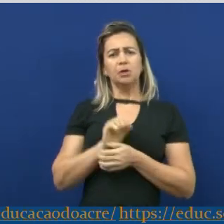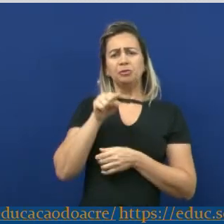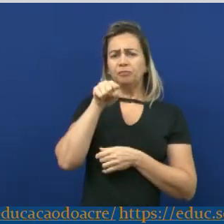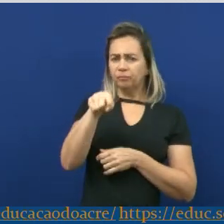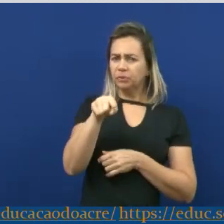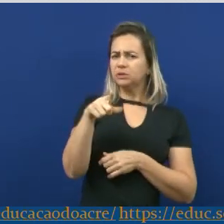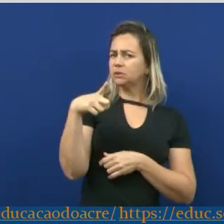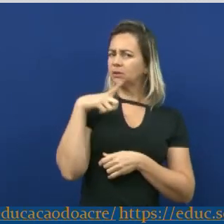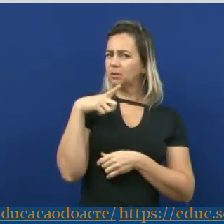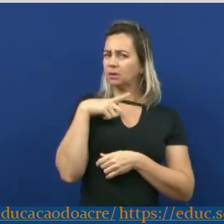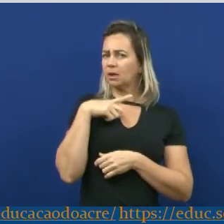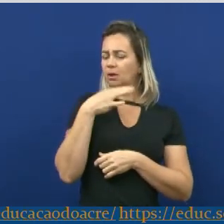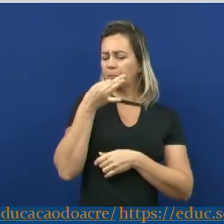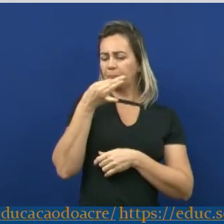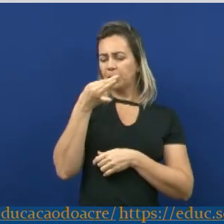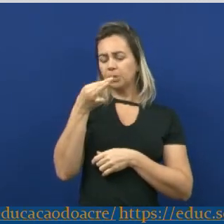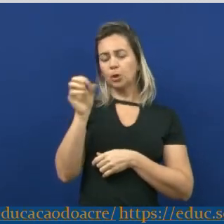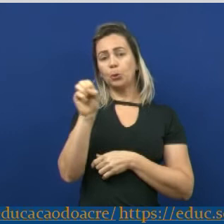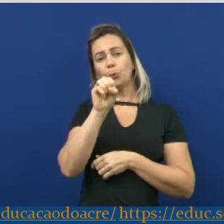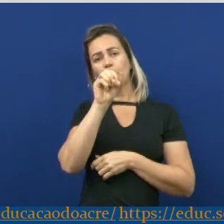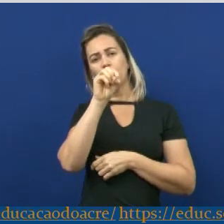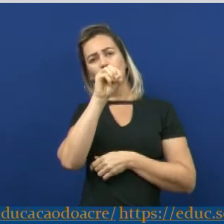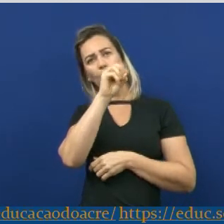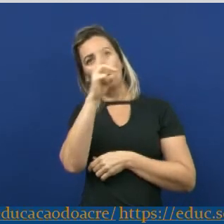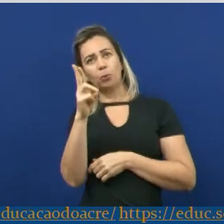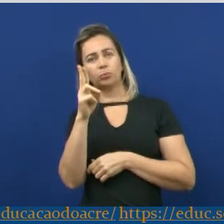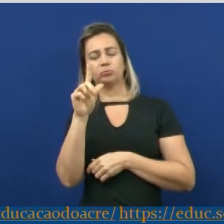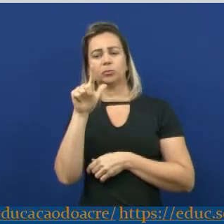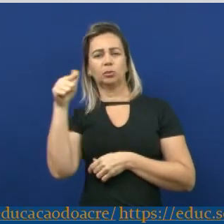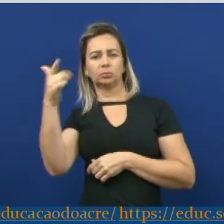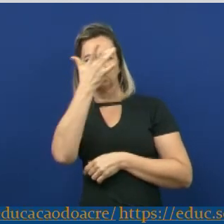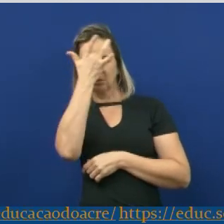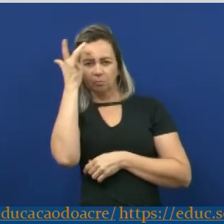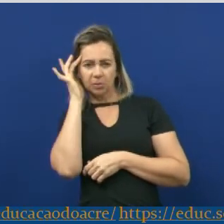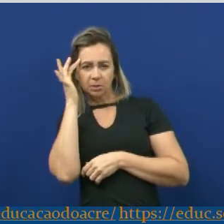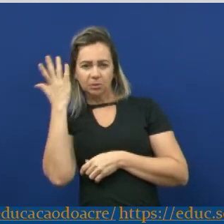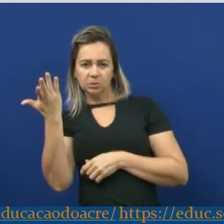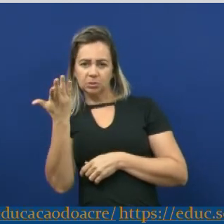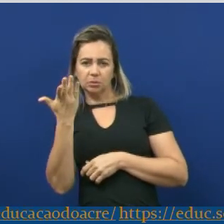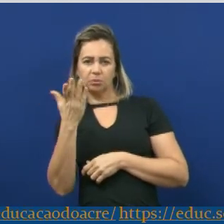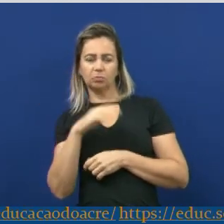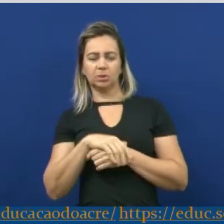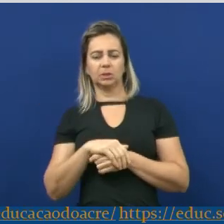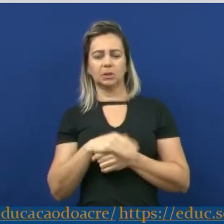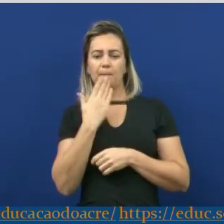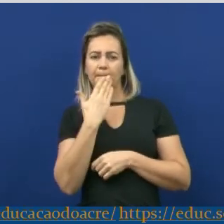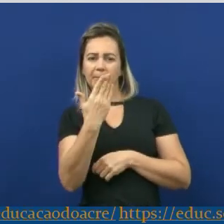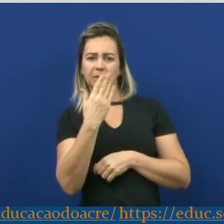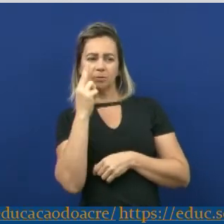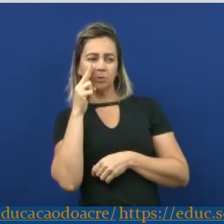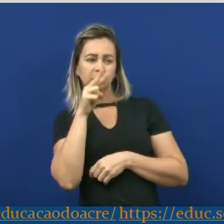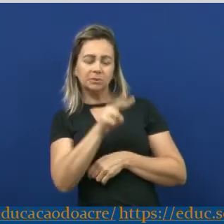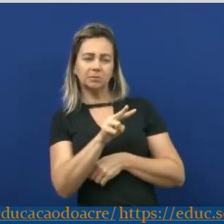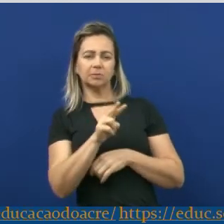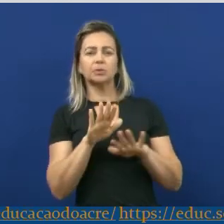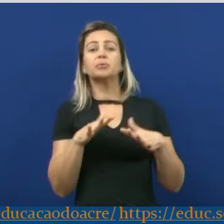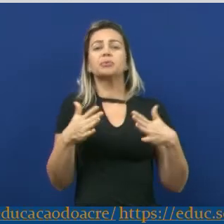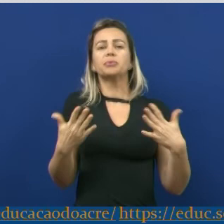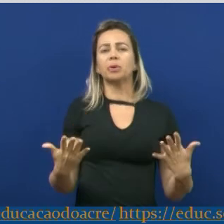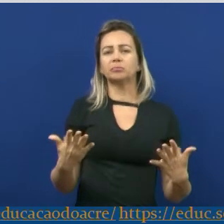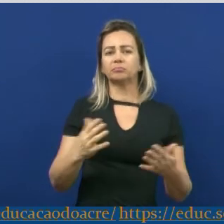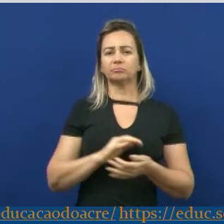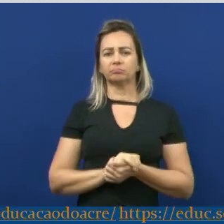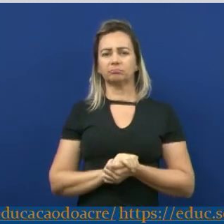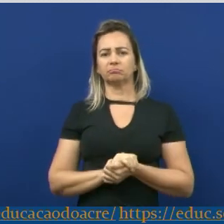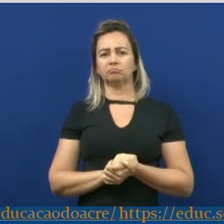direcionados ou você tem a total consciência das suas escolhas? Uma dica,